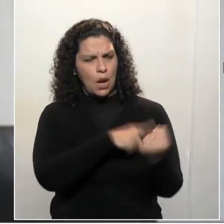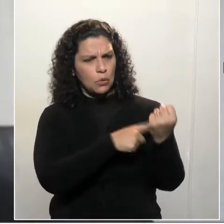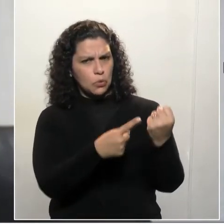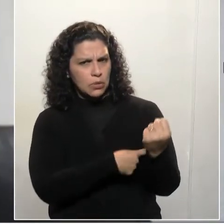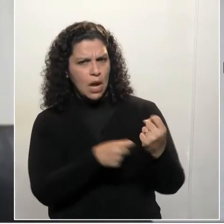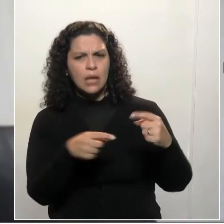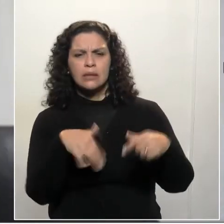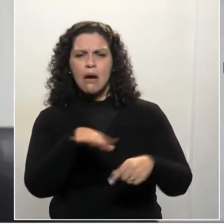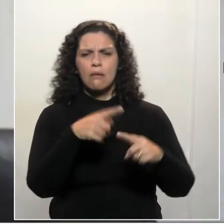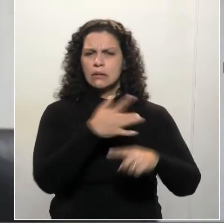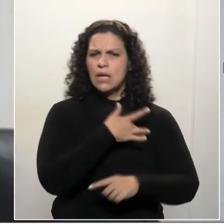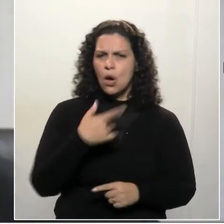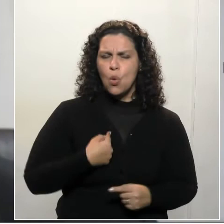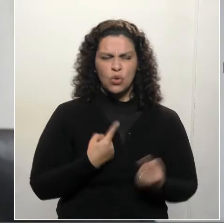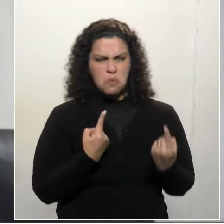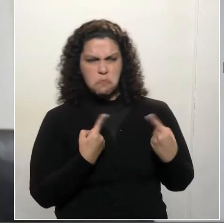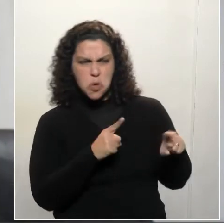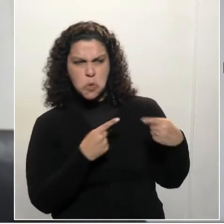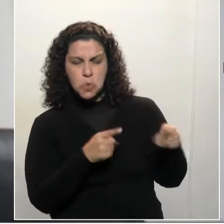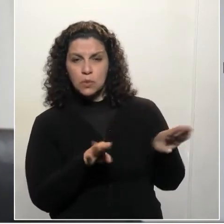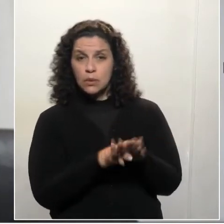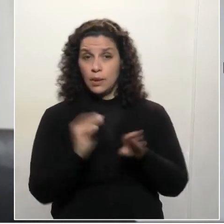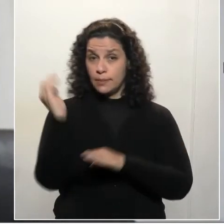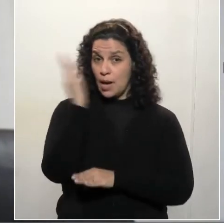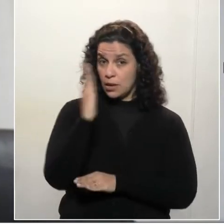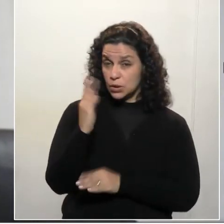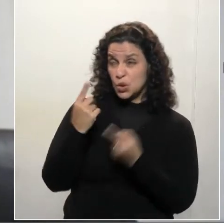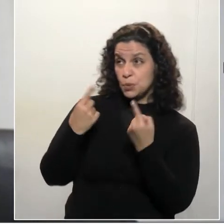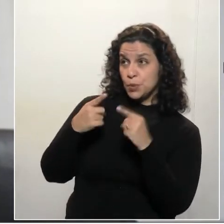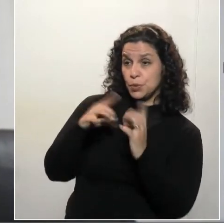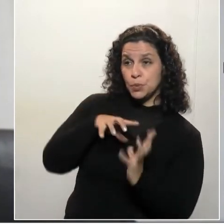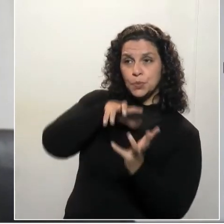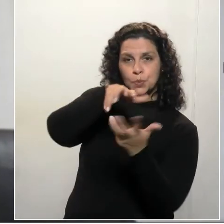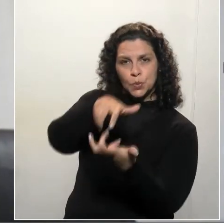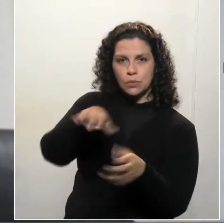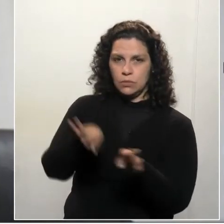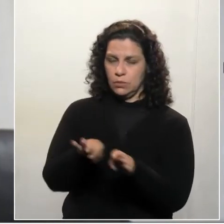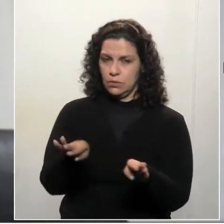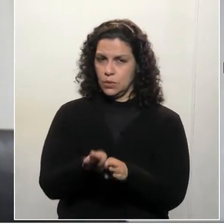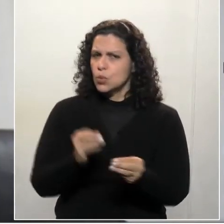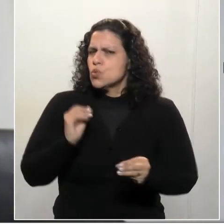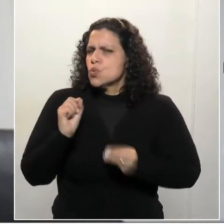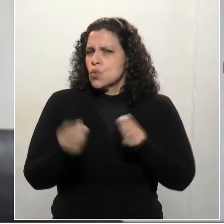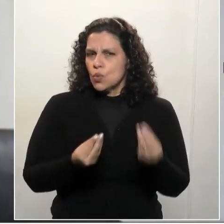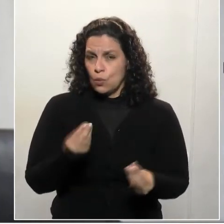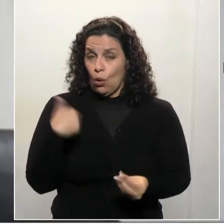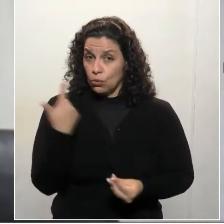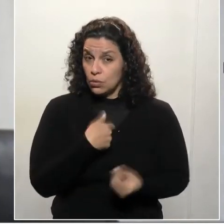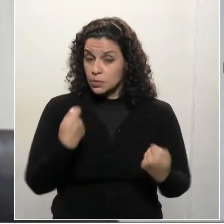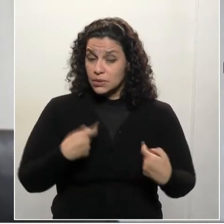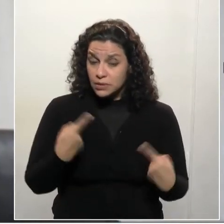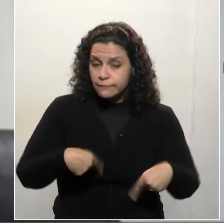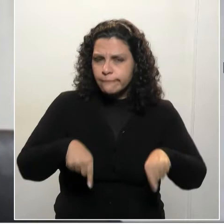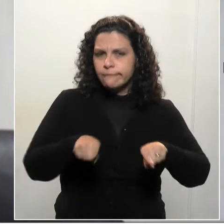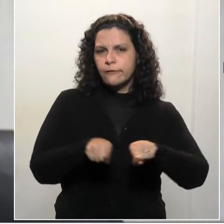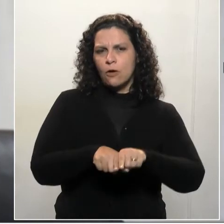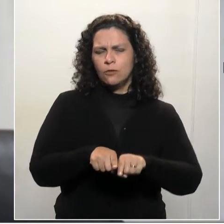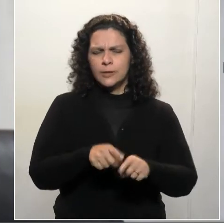autoridades de saúde do Brasil e do mundo. Então, é preciso rever essa